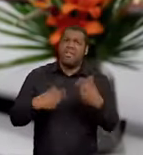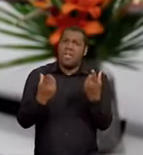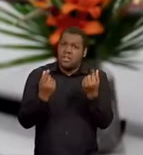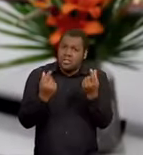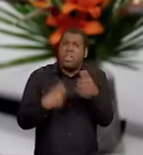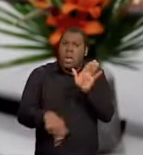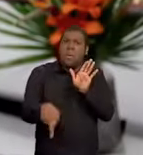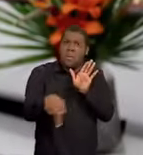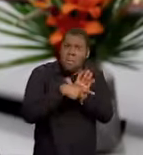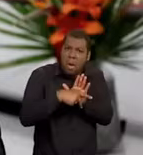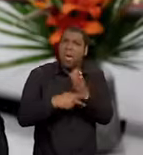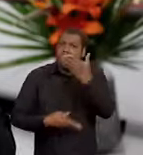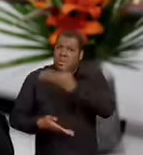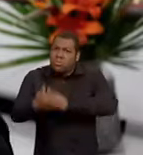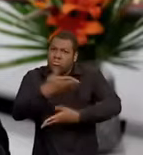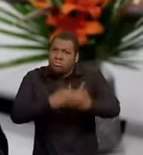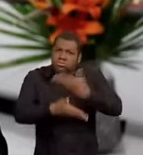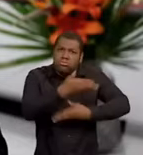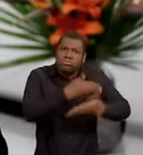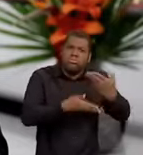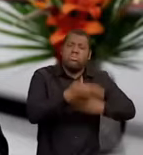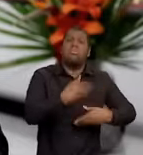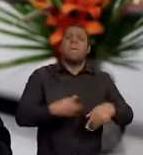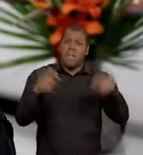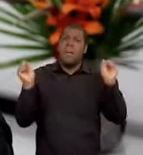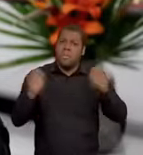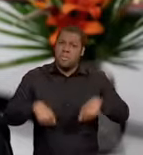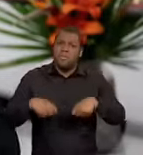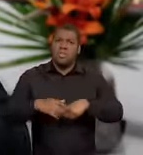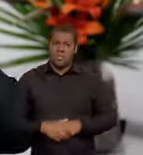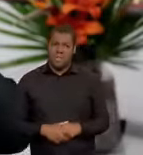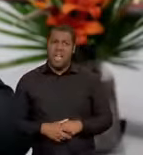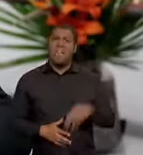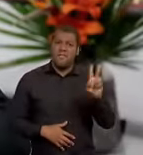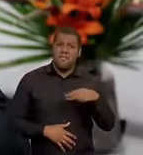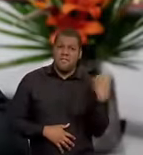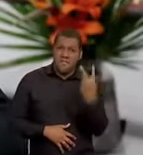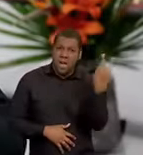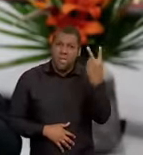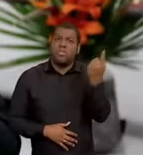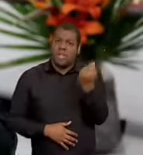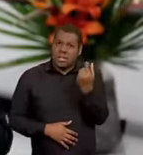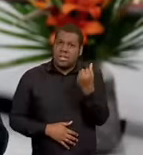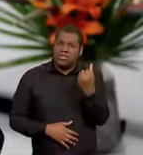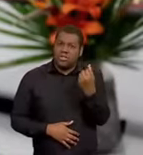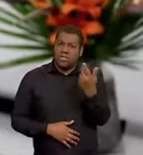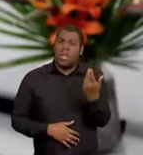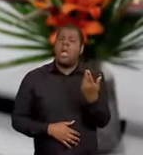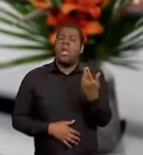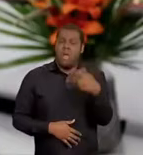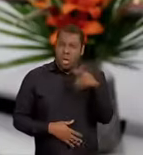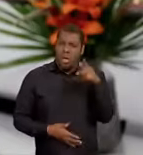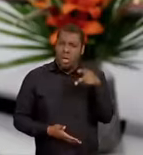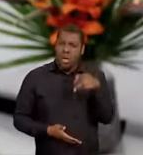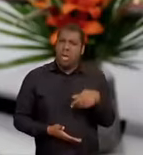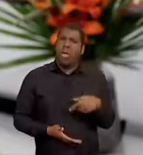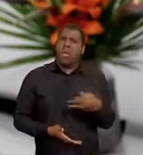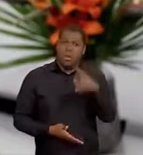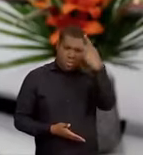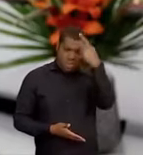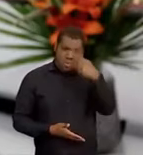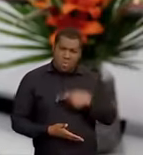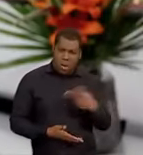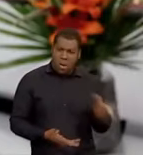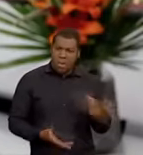possa fazer. A gente, sem desvalorizar a moeda da gente e sem negar, ela continua existindo, mas a gente cria uma moeda de